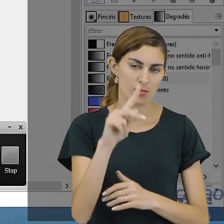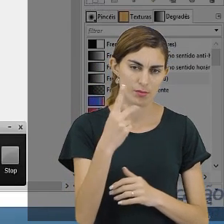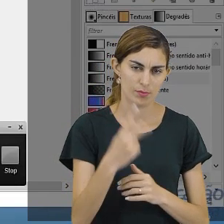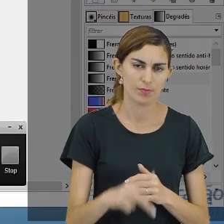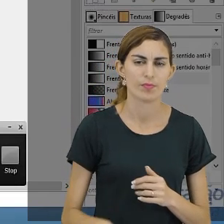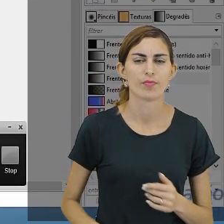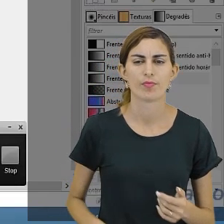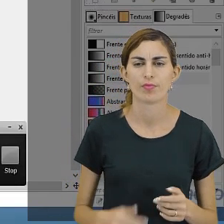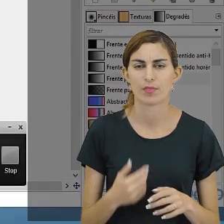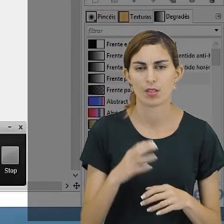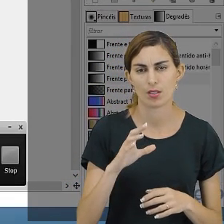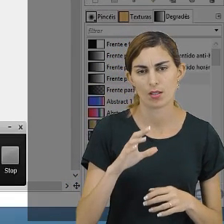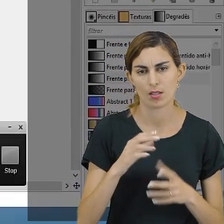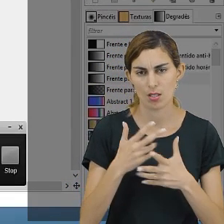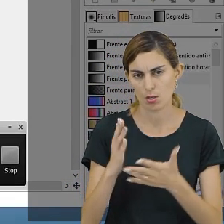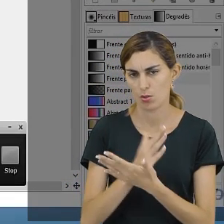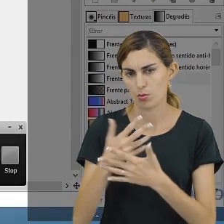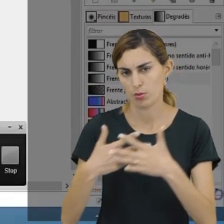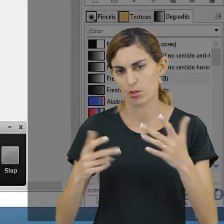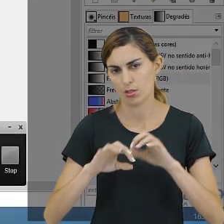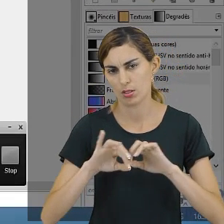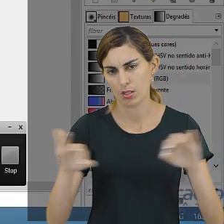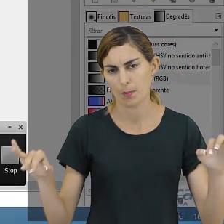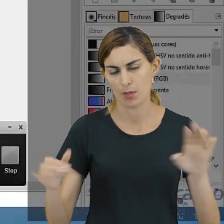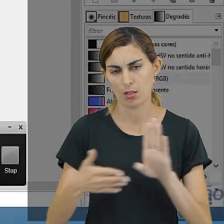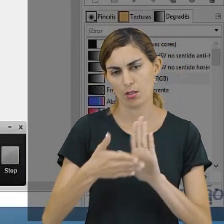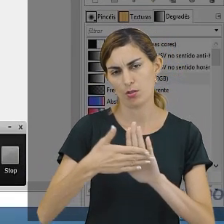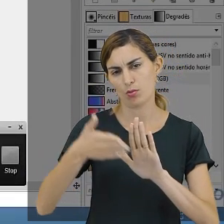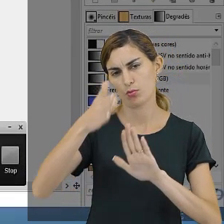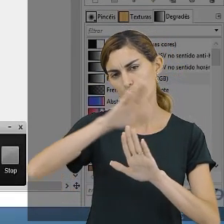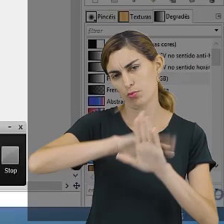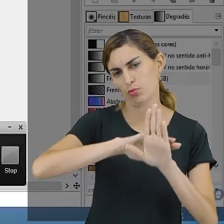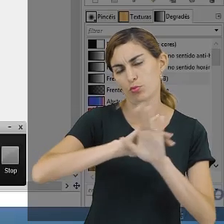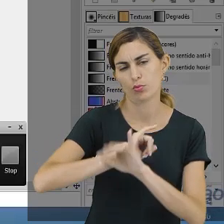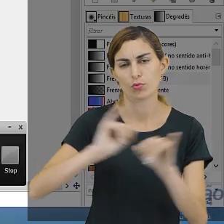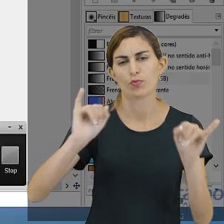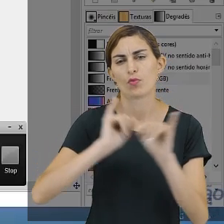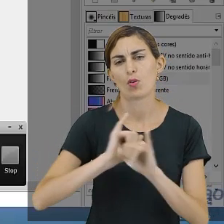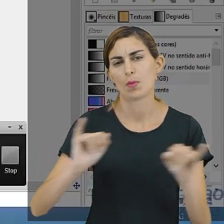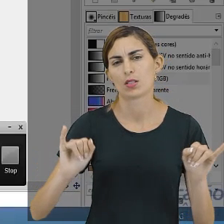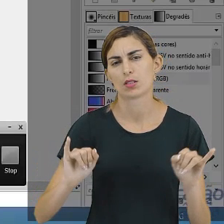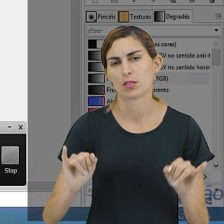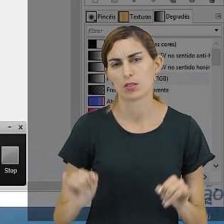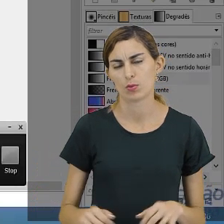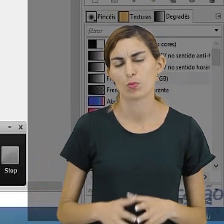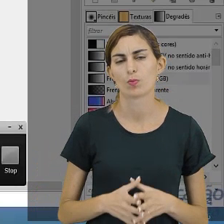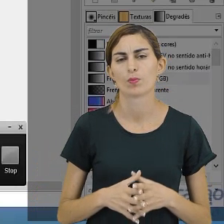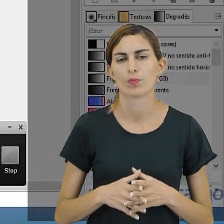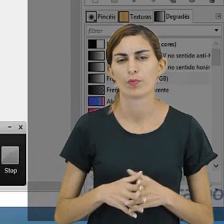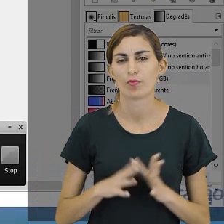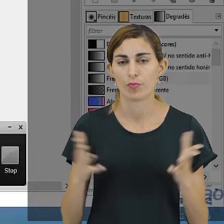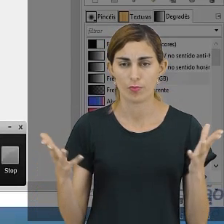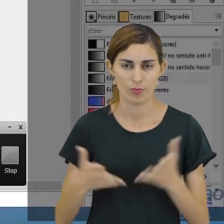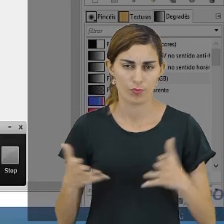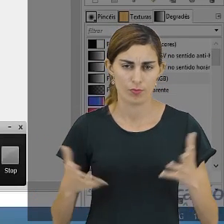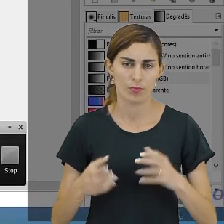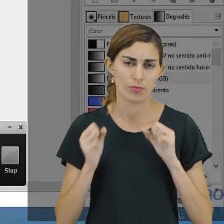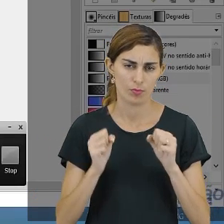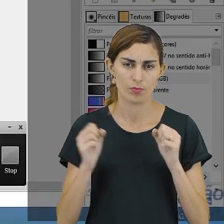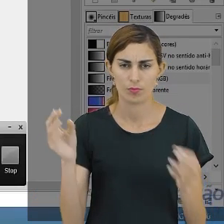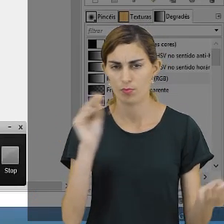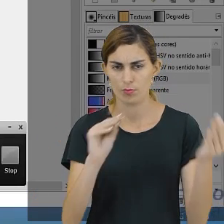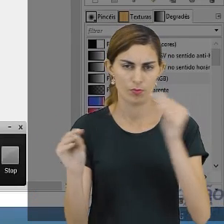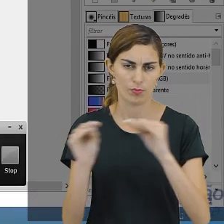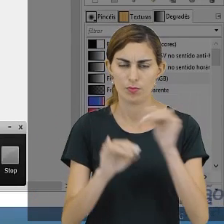ela. Ele vai transformar numa camada. Então eu posso, por exemplo, separar o fundo da informação da câmera. E agora nós